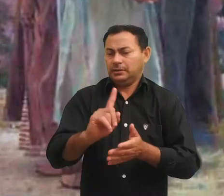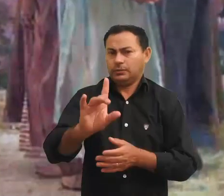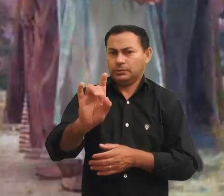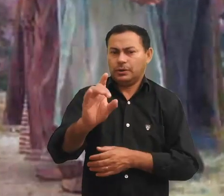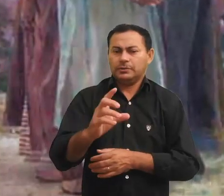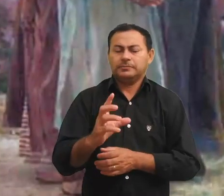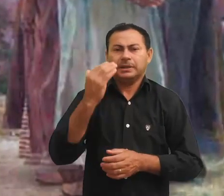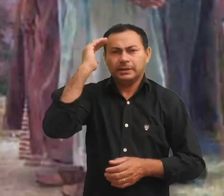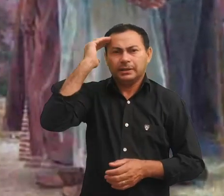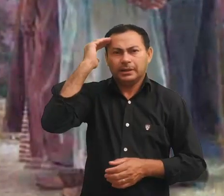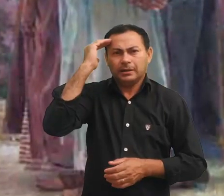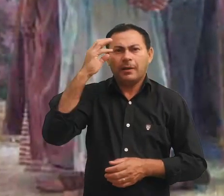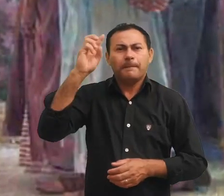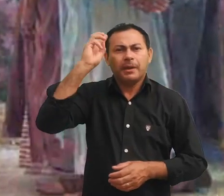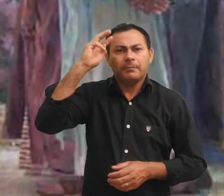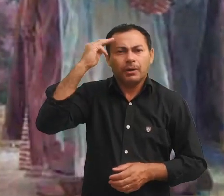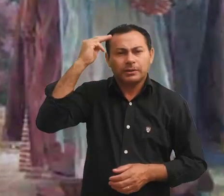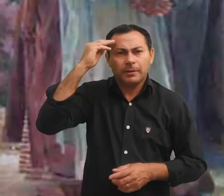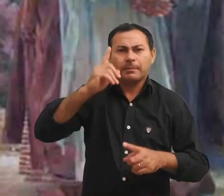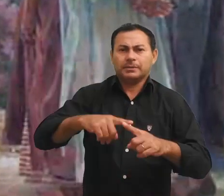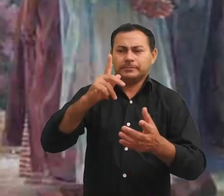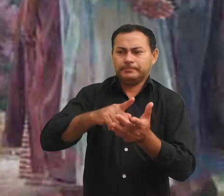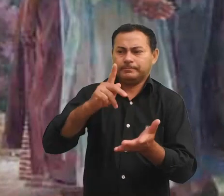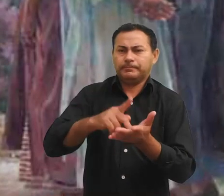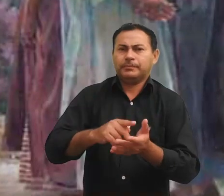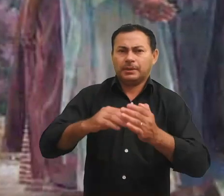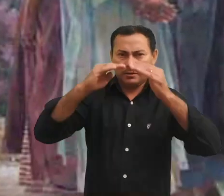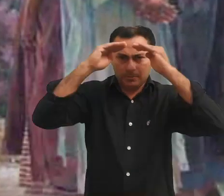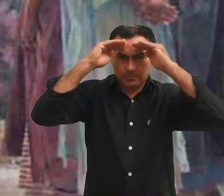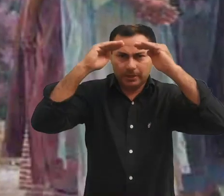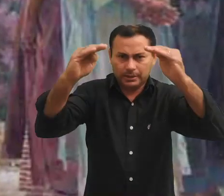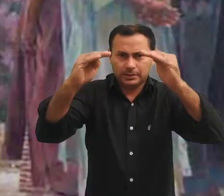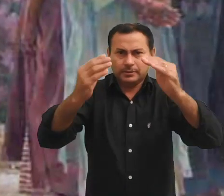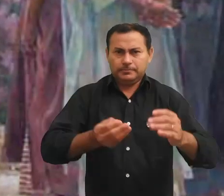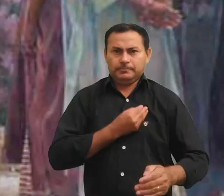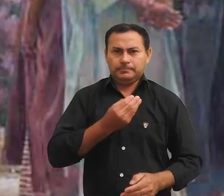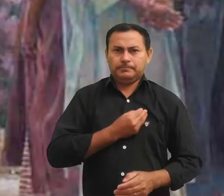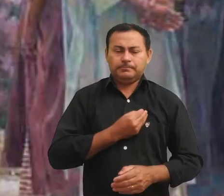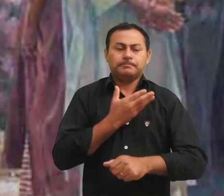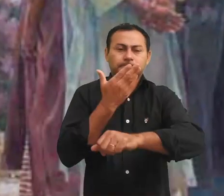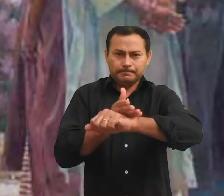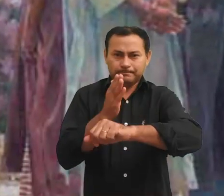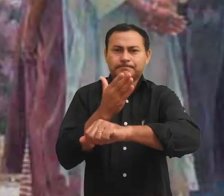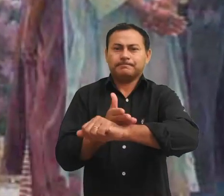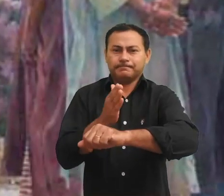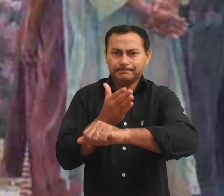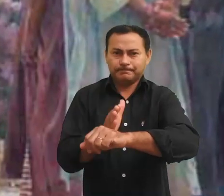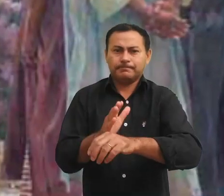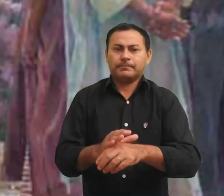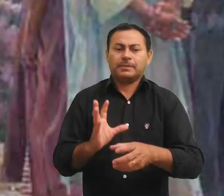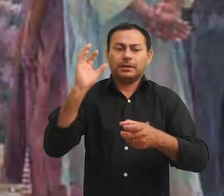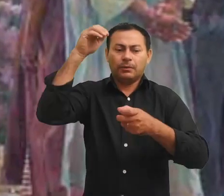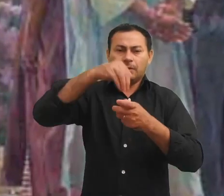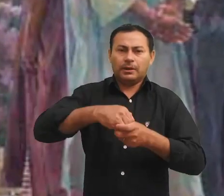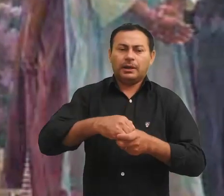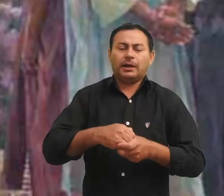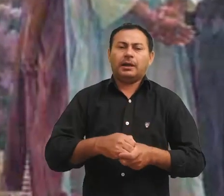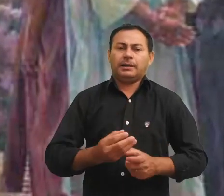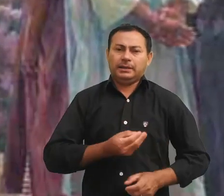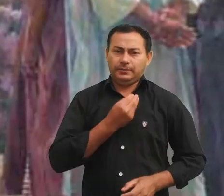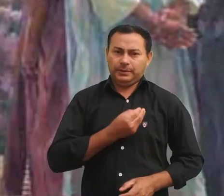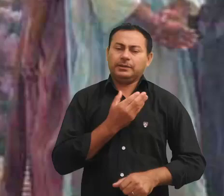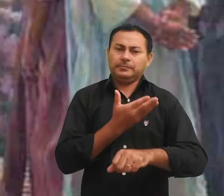Jesus Cristo, não apenas entender ou memorizar, mas realmente obedecer, viver, aplicar